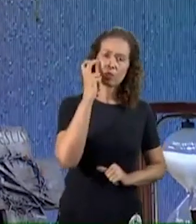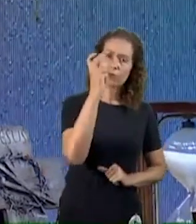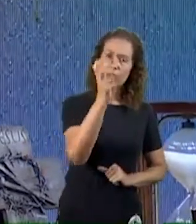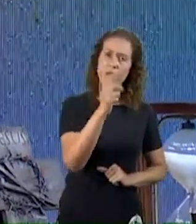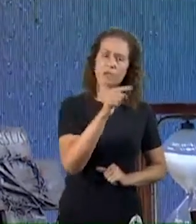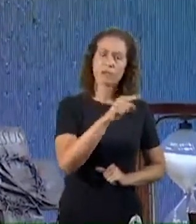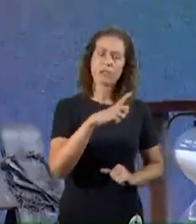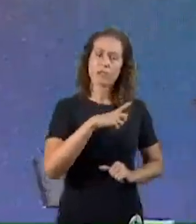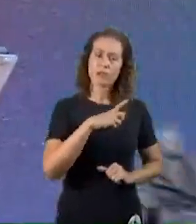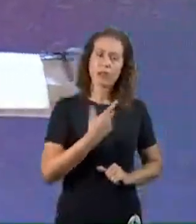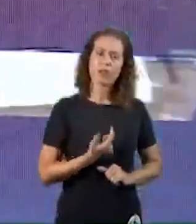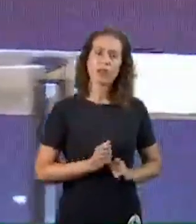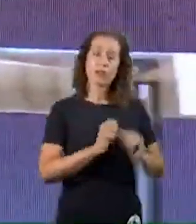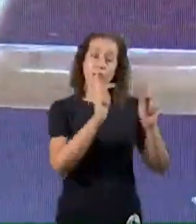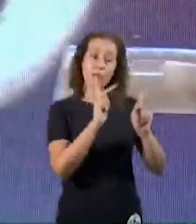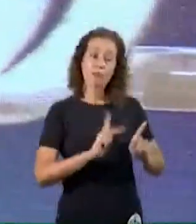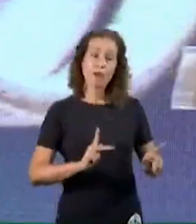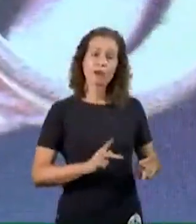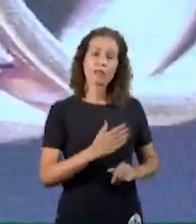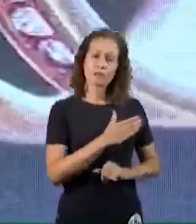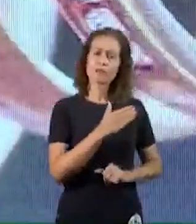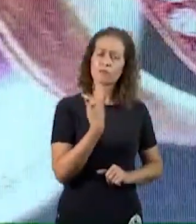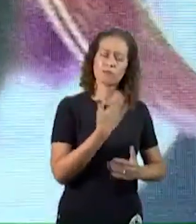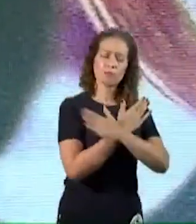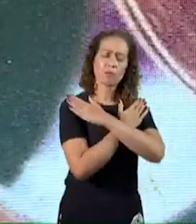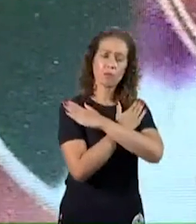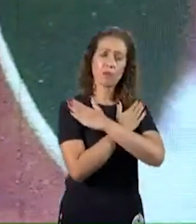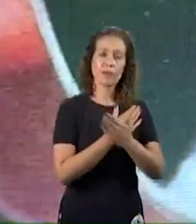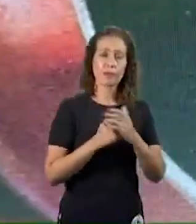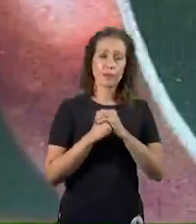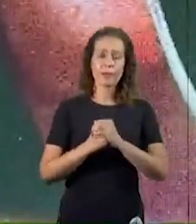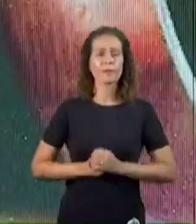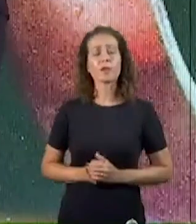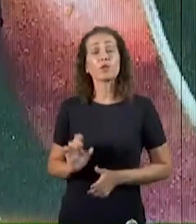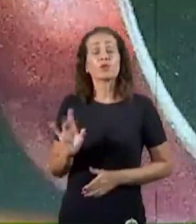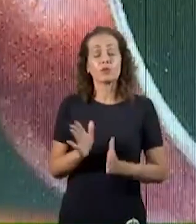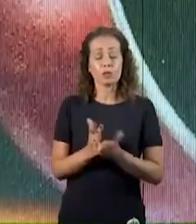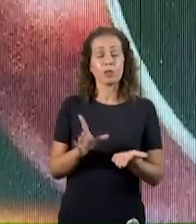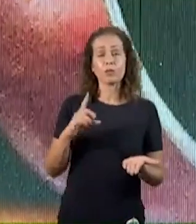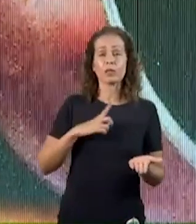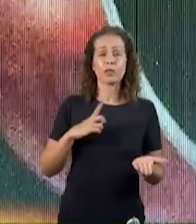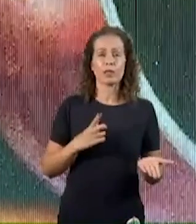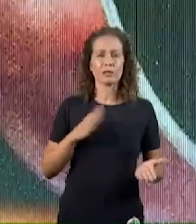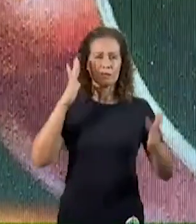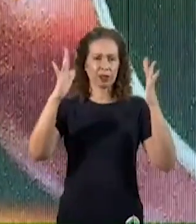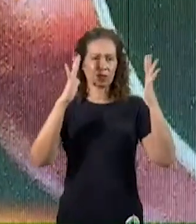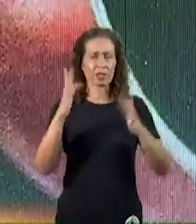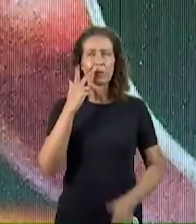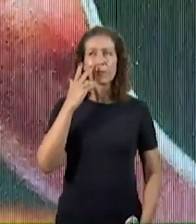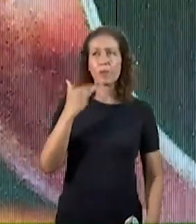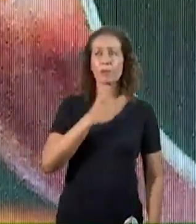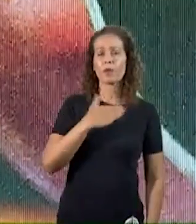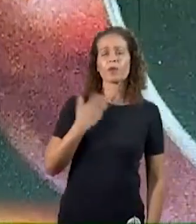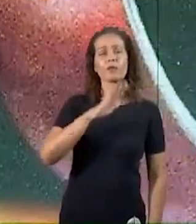em paz à sepultura. Na hora que Davi estava morrendo, gente, isso aqui, olha, é só na Bíblia para ter um negócio desse. Imagina um pai morrendo, chama